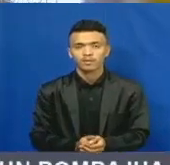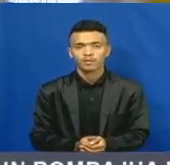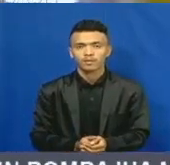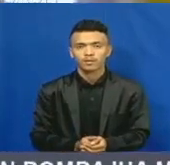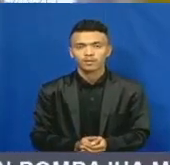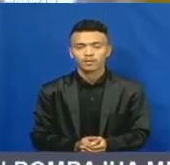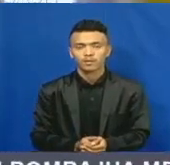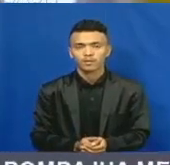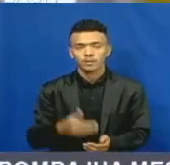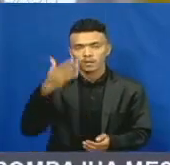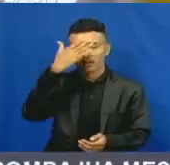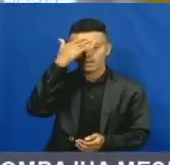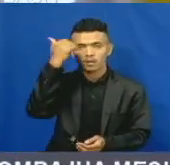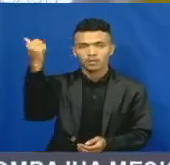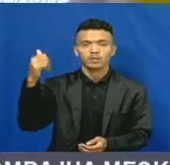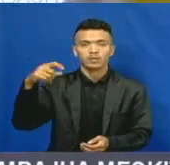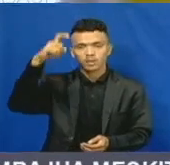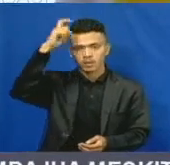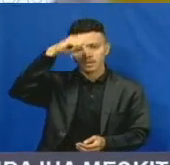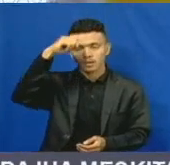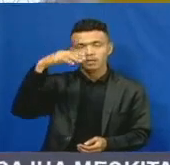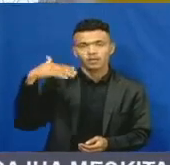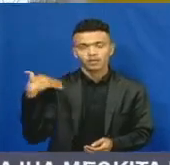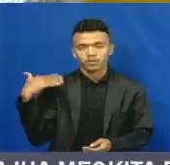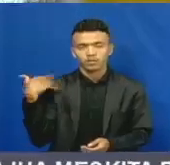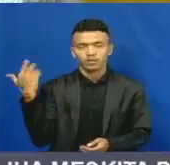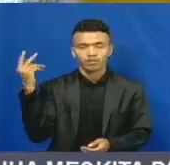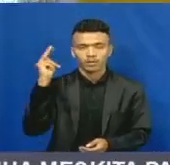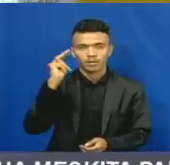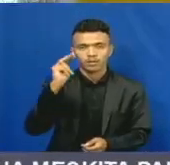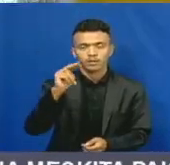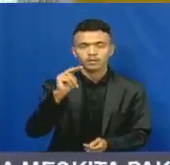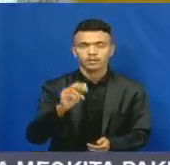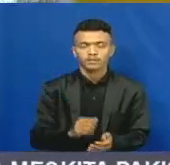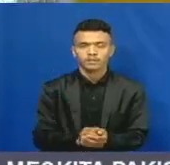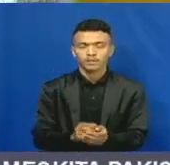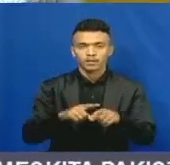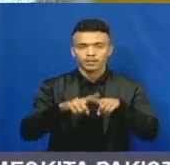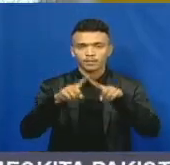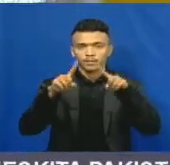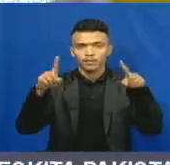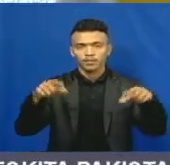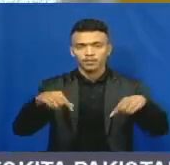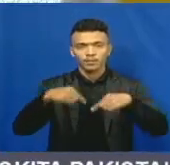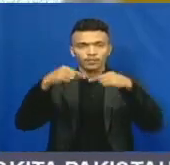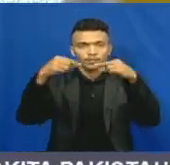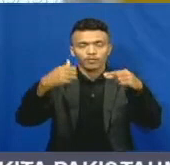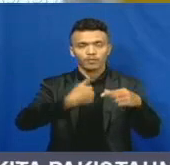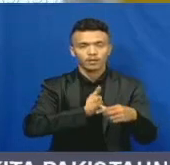idade juvenil. Idade jovem punya lagosa. Mai be dedica a minha